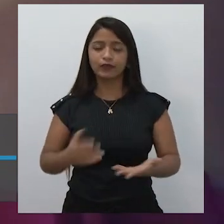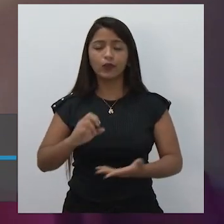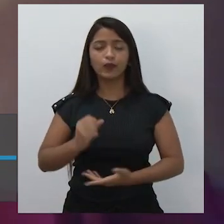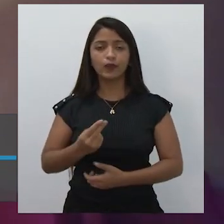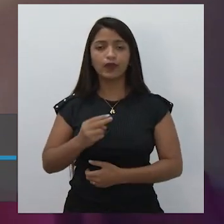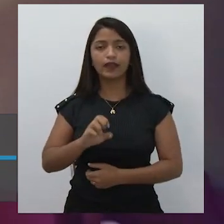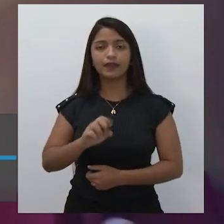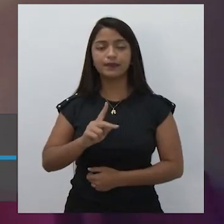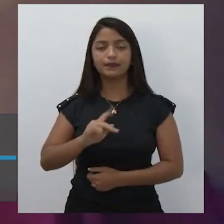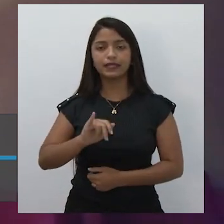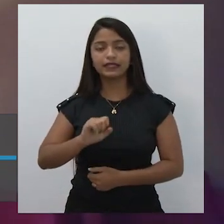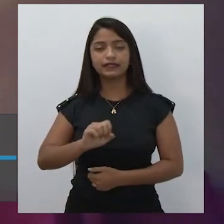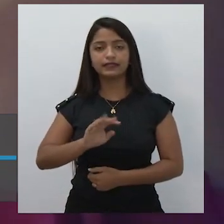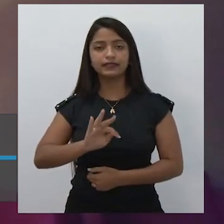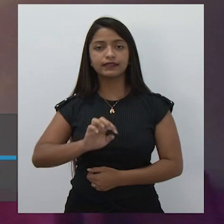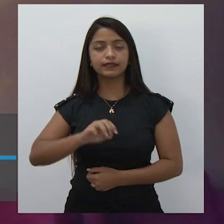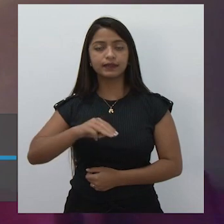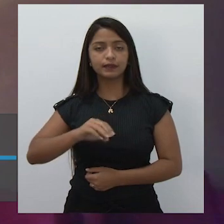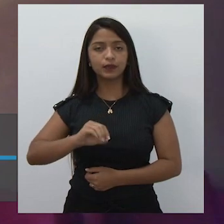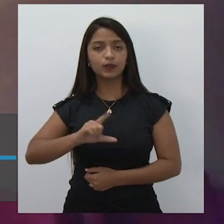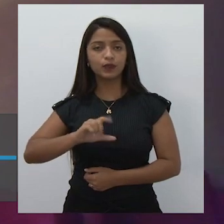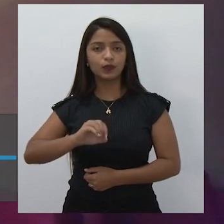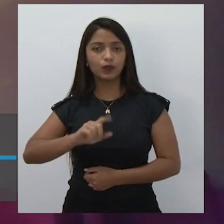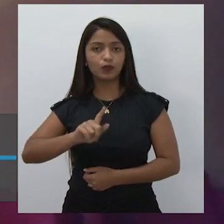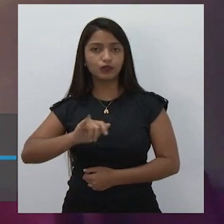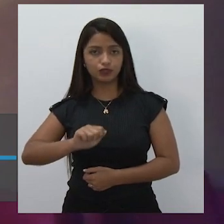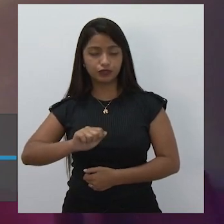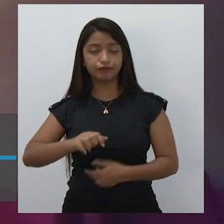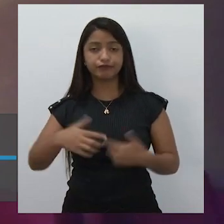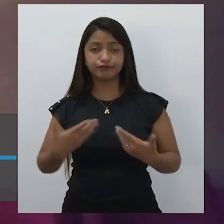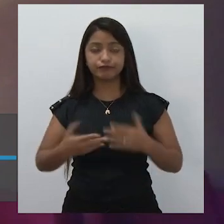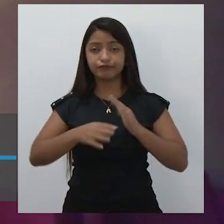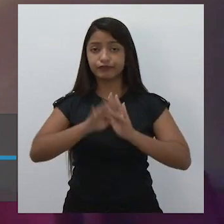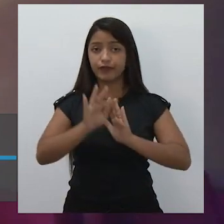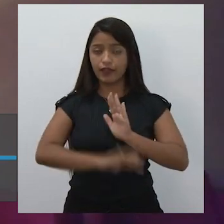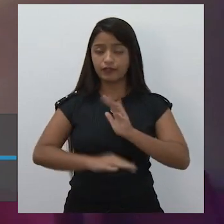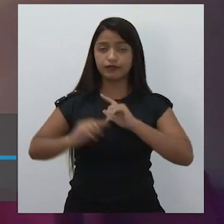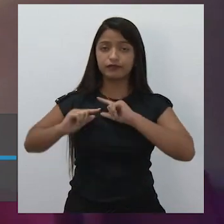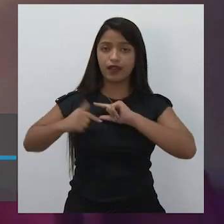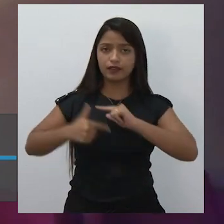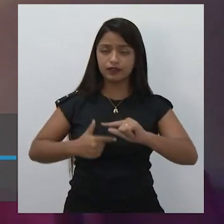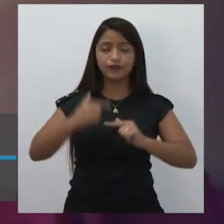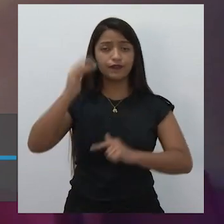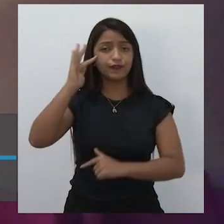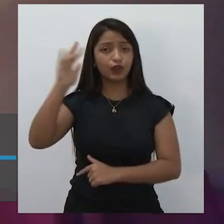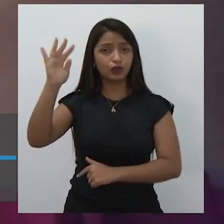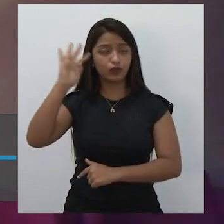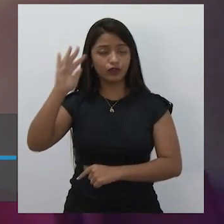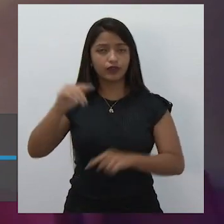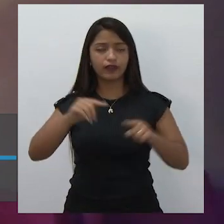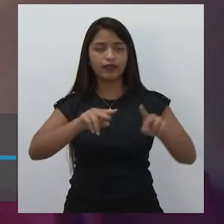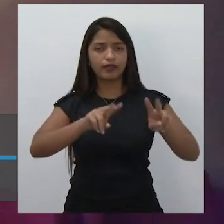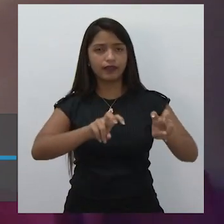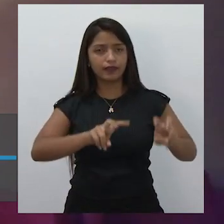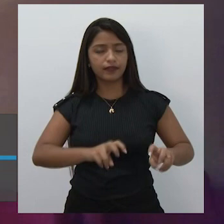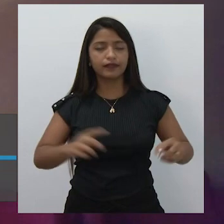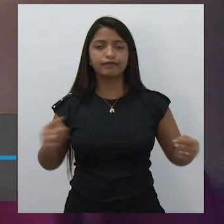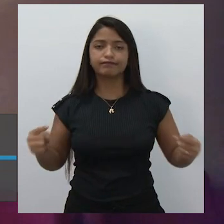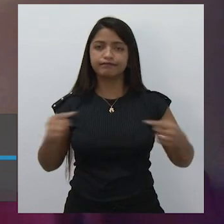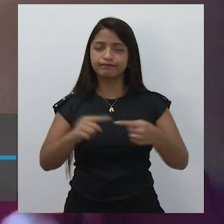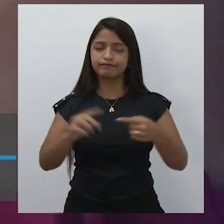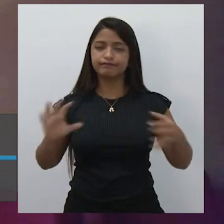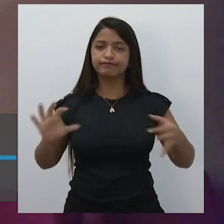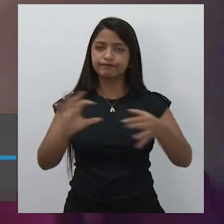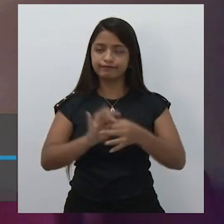epistemologia, e o aporte dos textos da tradição filosófica vem ao encontro desses temas que serão